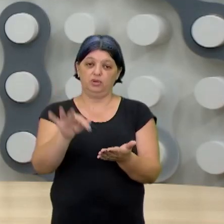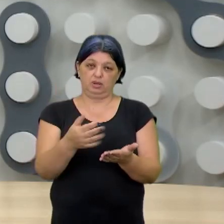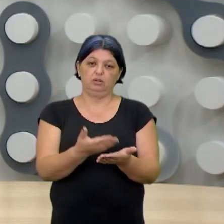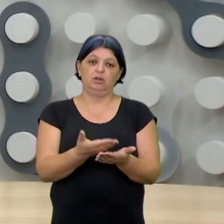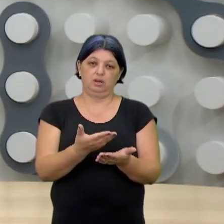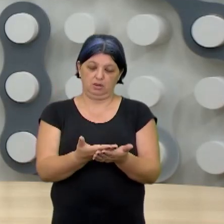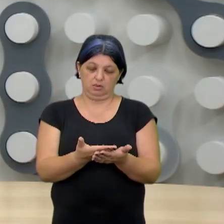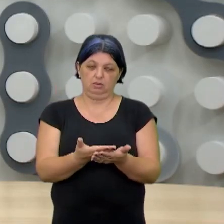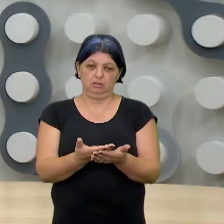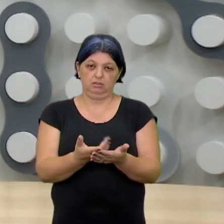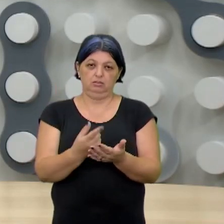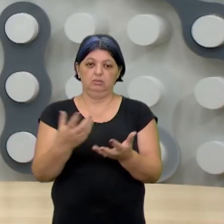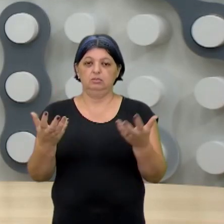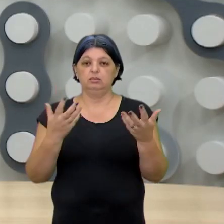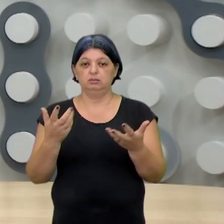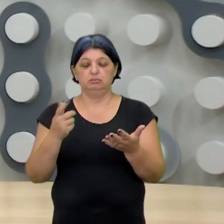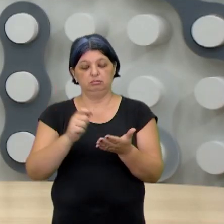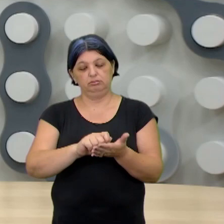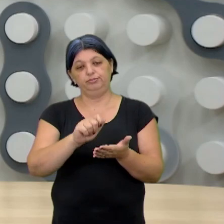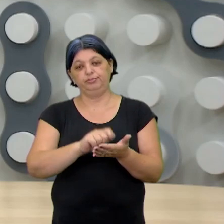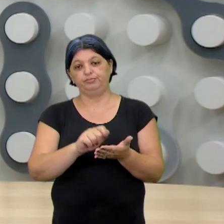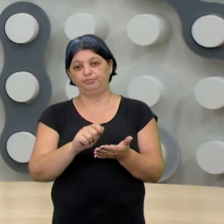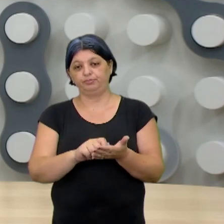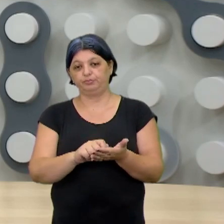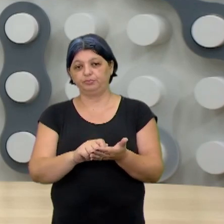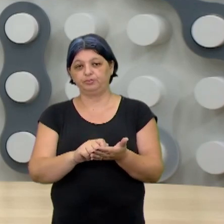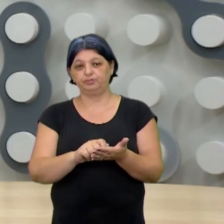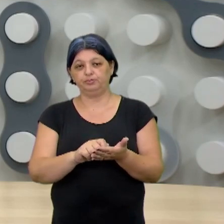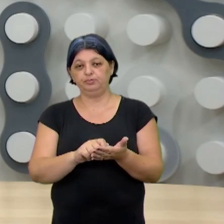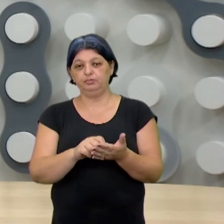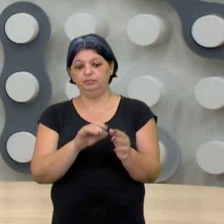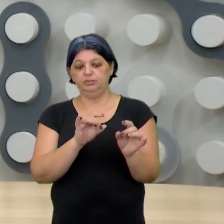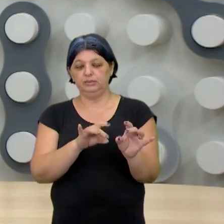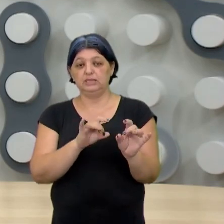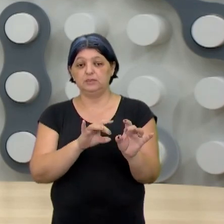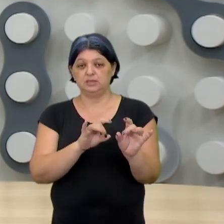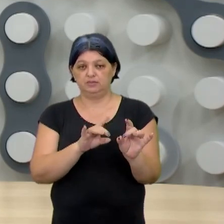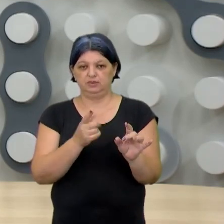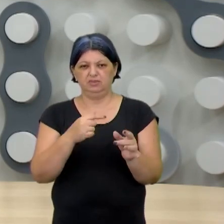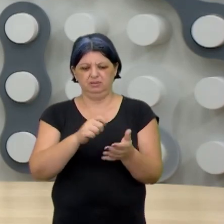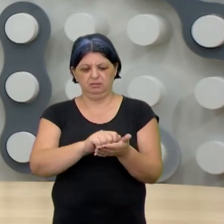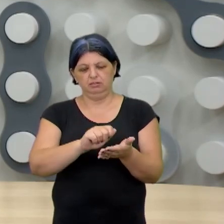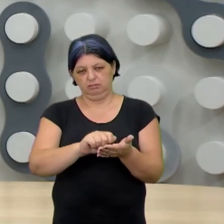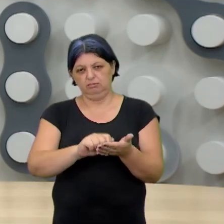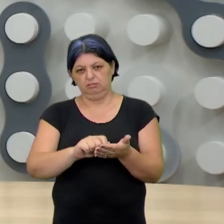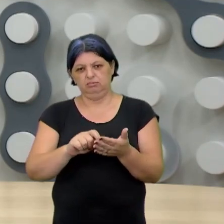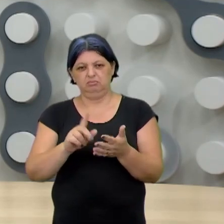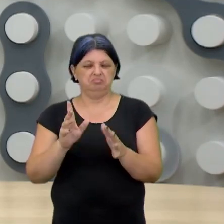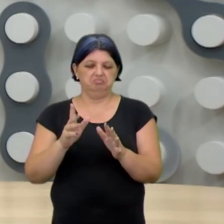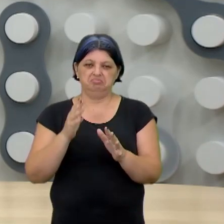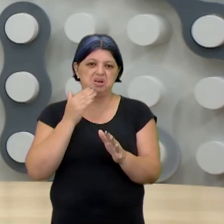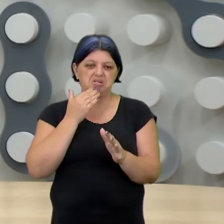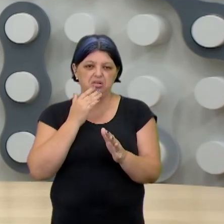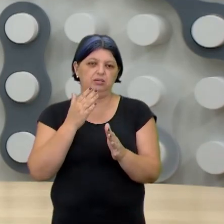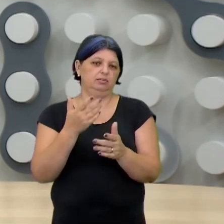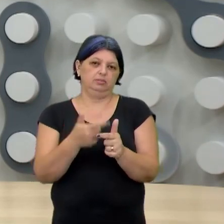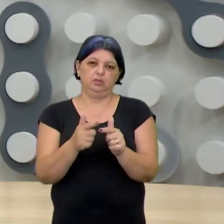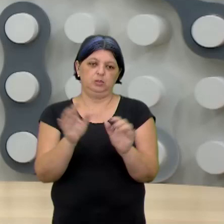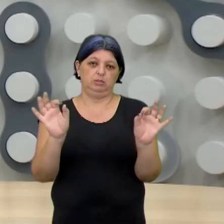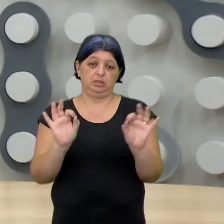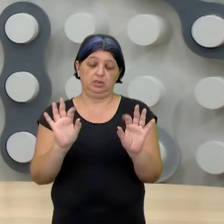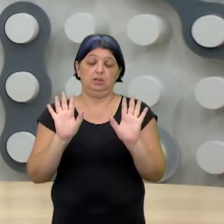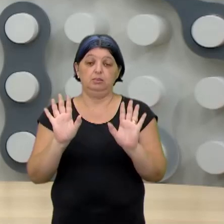gente vai querer que você faça uma anotação um pouco mais específica. Então você faz suas anotações, seus rabiscos, não tem problema nenhum,